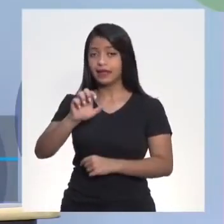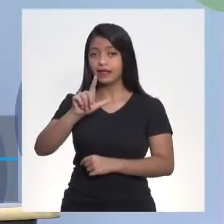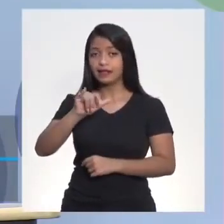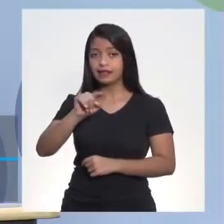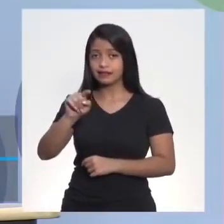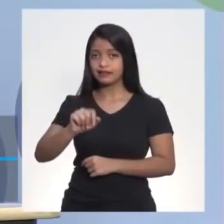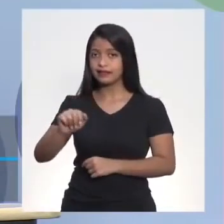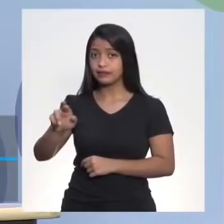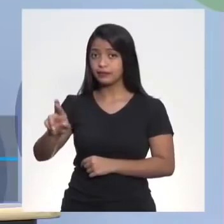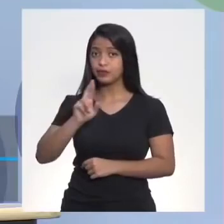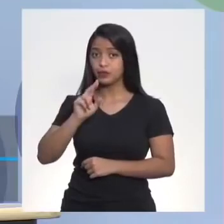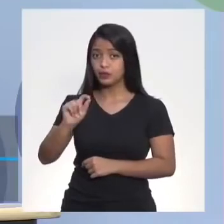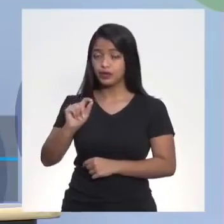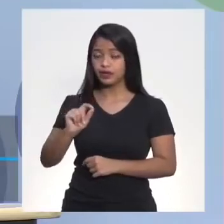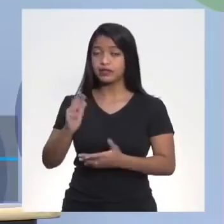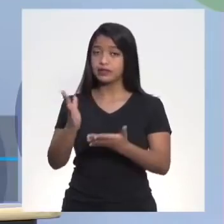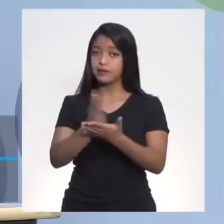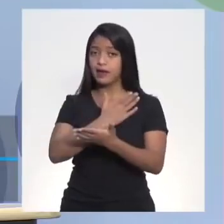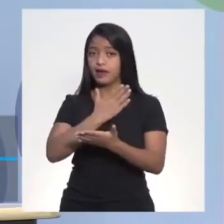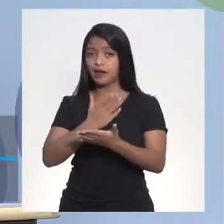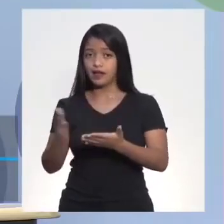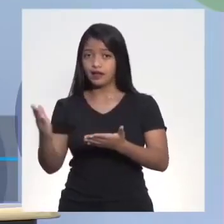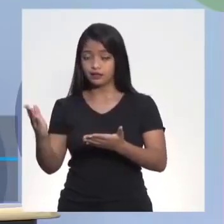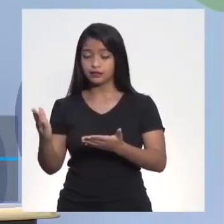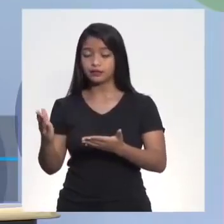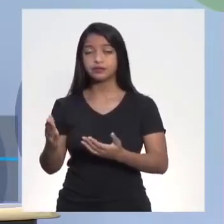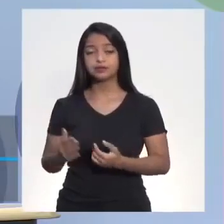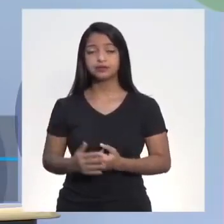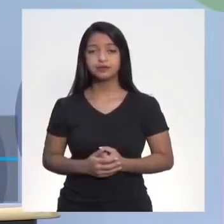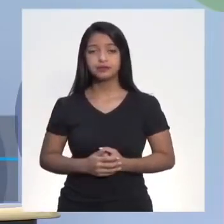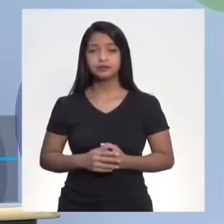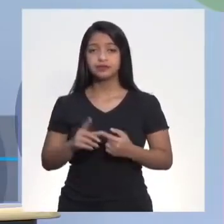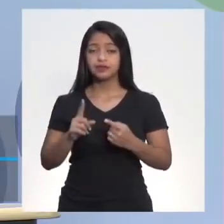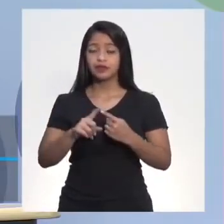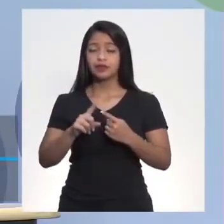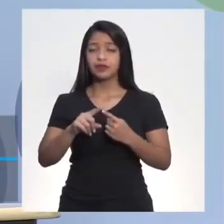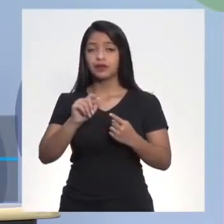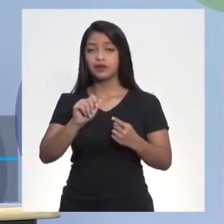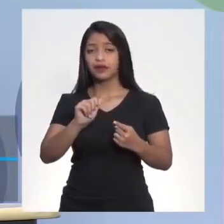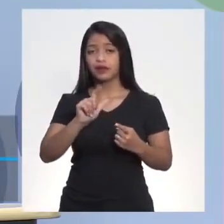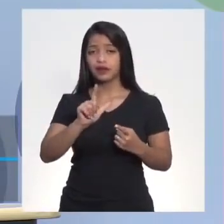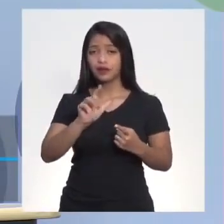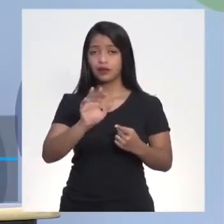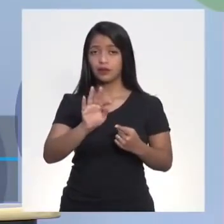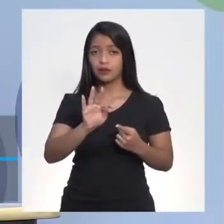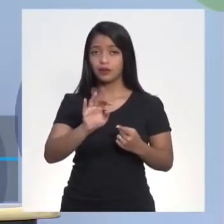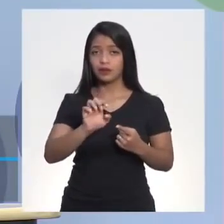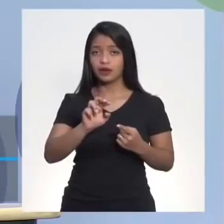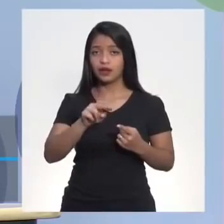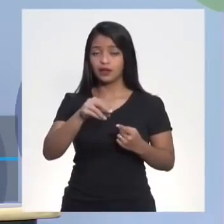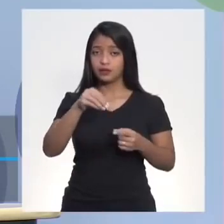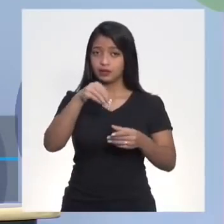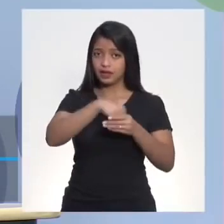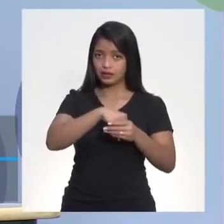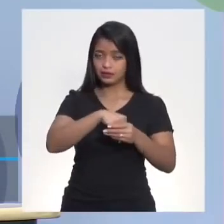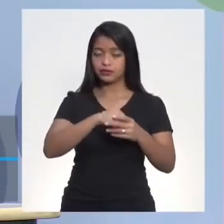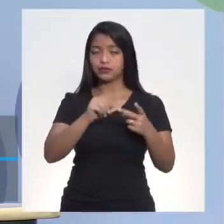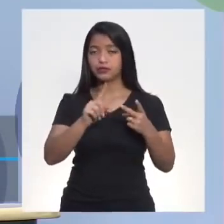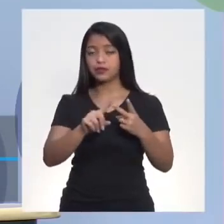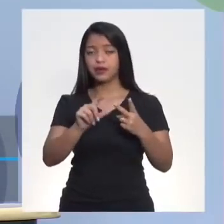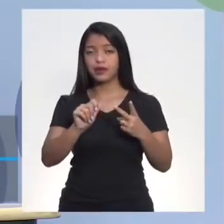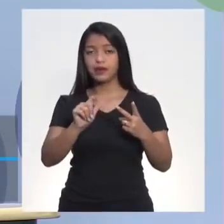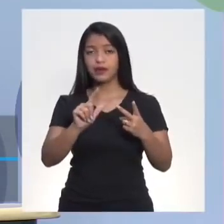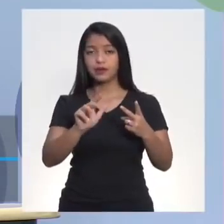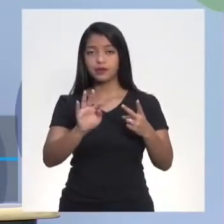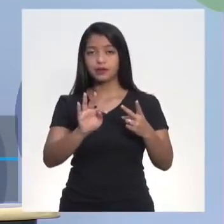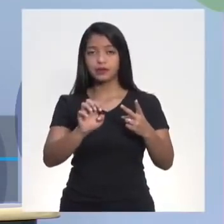colocado separado o que é o alterno interno e o que é o